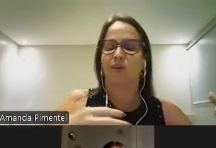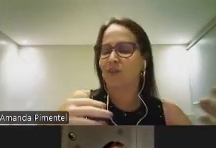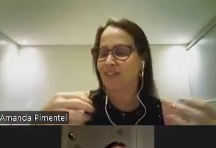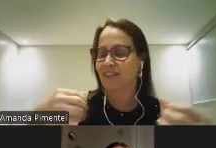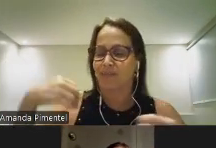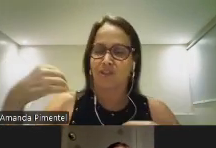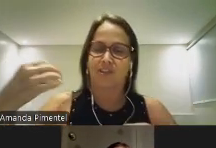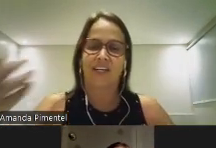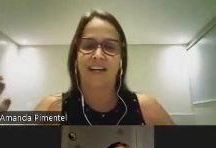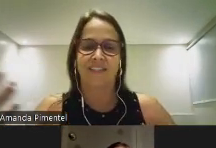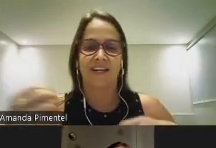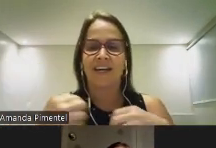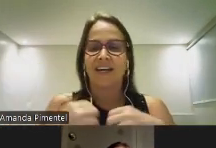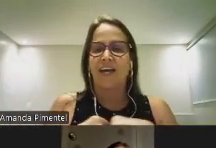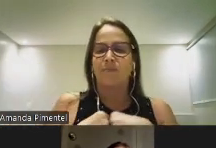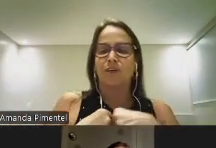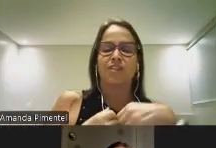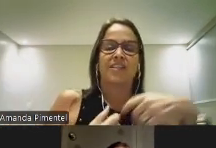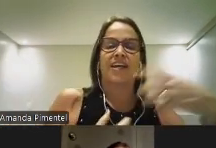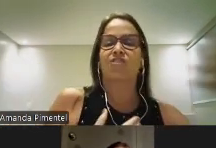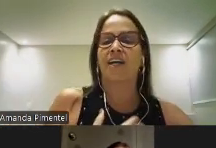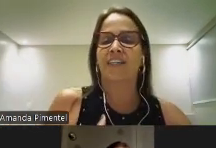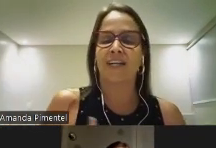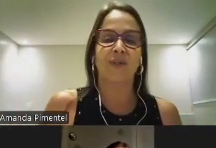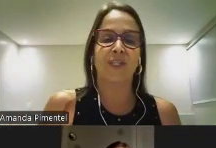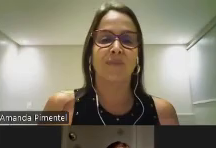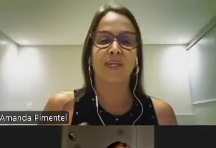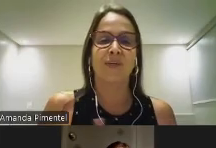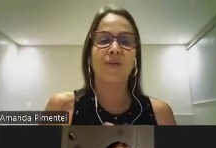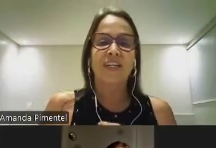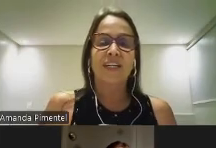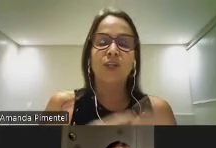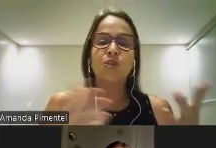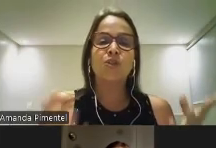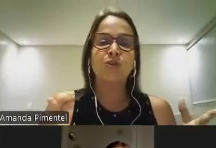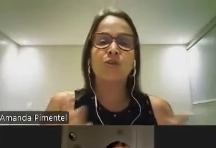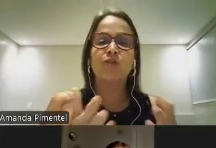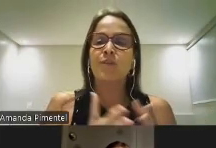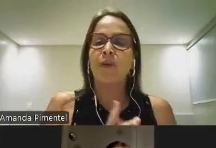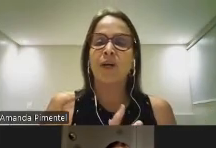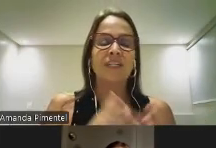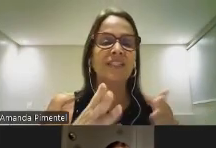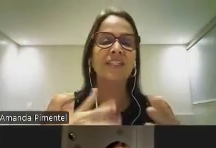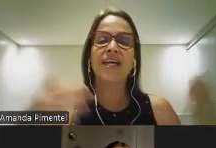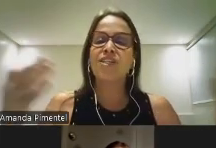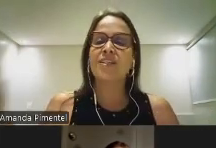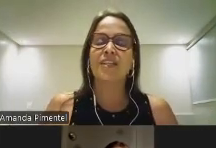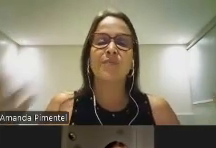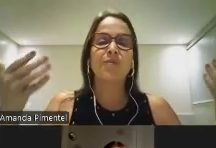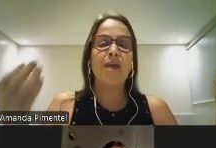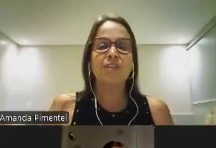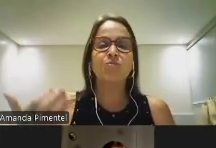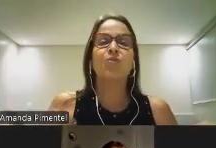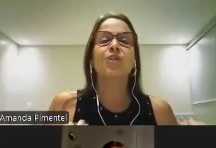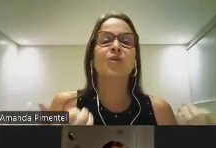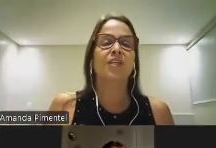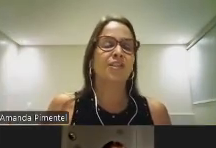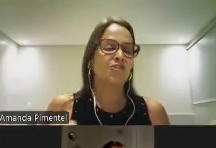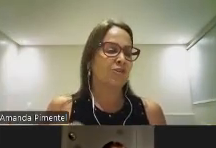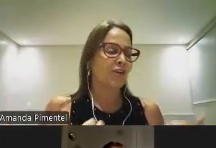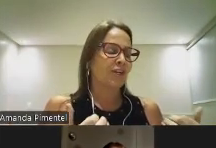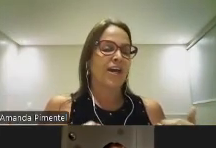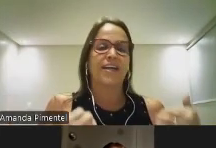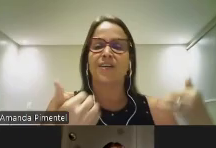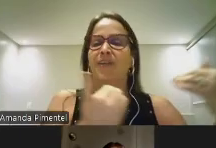épocas perigosas, épocas de caça, épocas de se resguardar do inimigo, e o sono foi importante desde sempre, mesmo quando